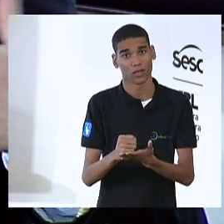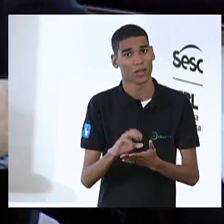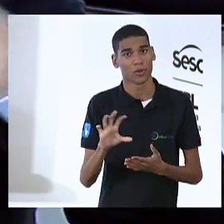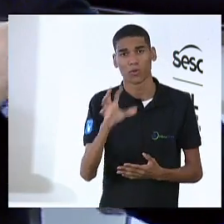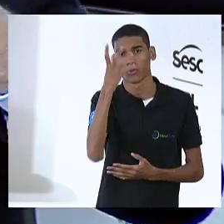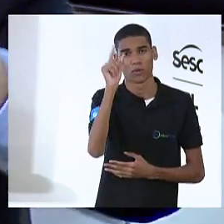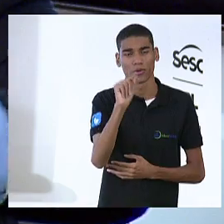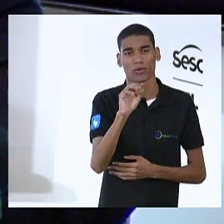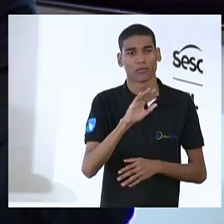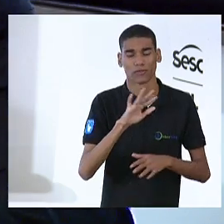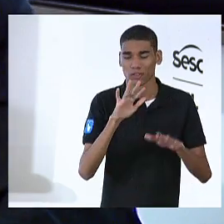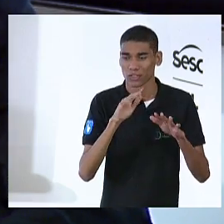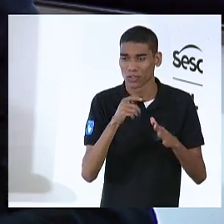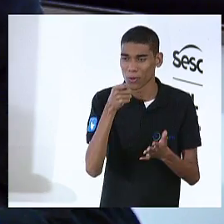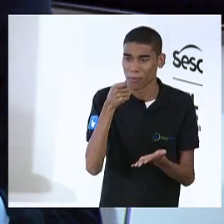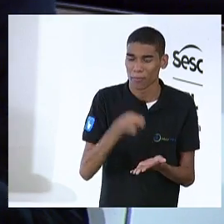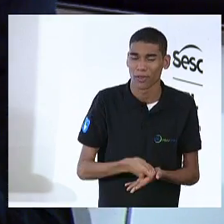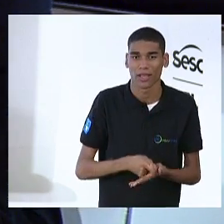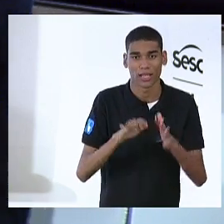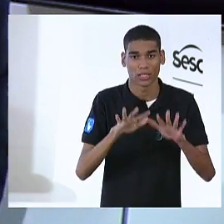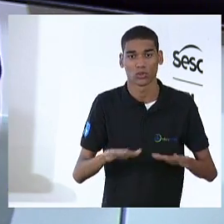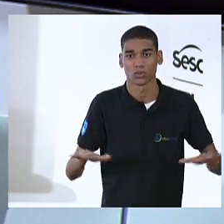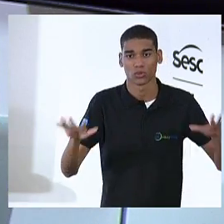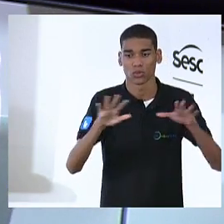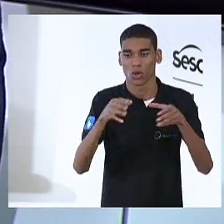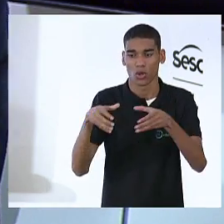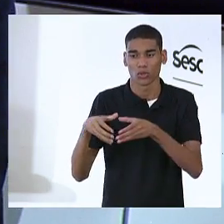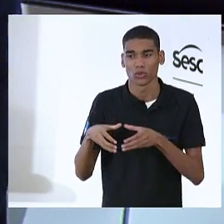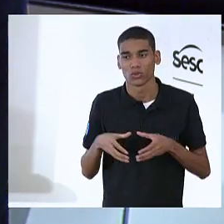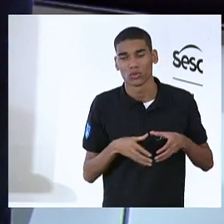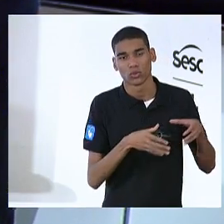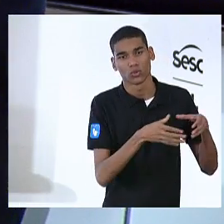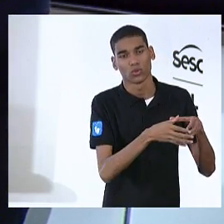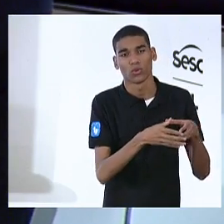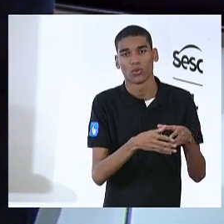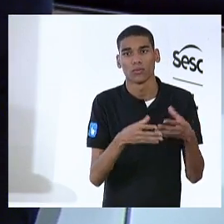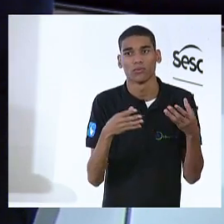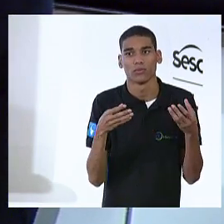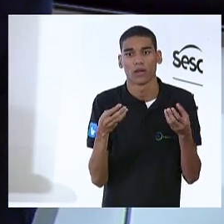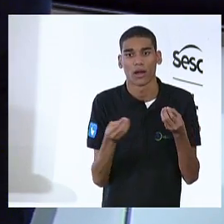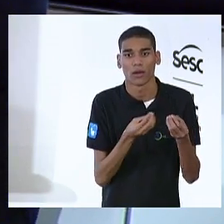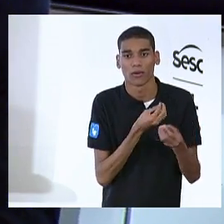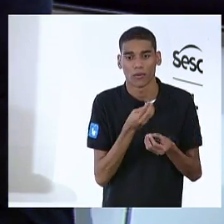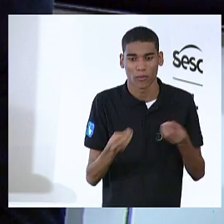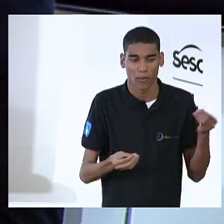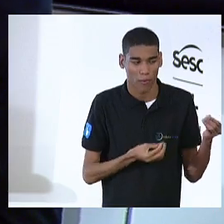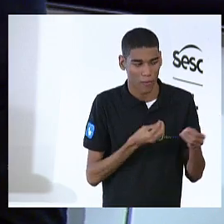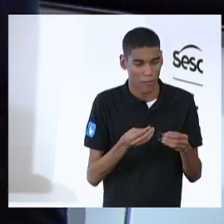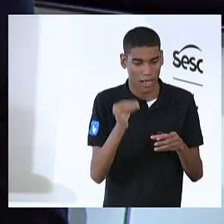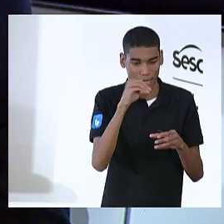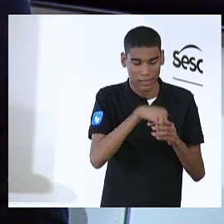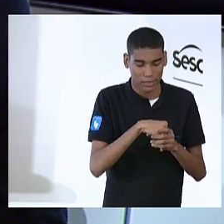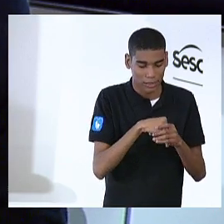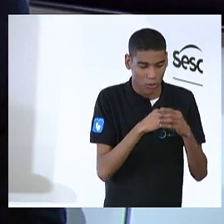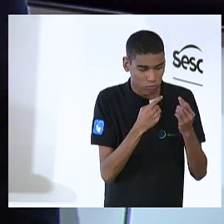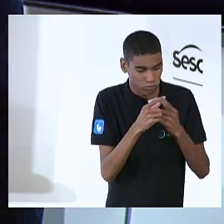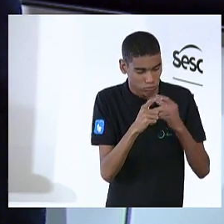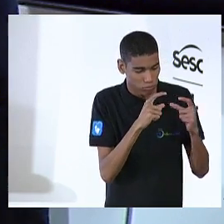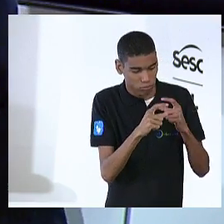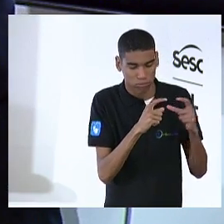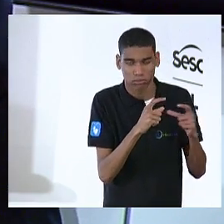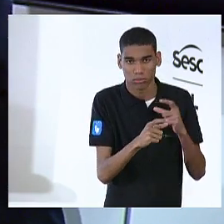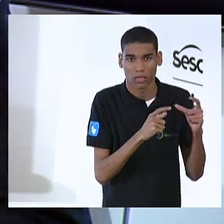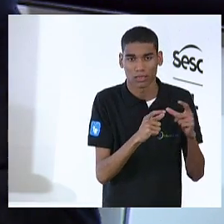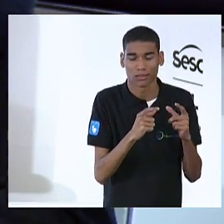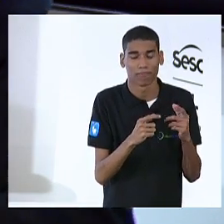obriga todos os partidos que existiam a se fecharem num quartinho pequeno e a terem que se entender com as